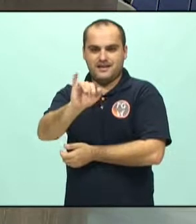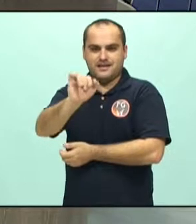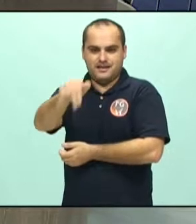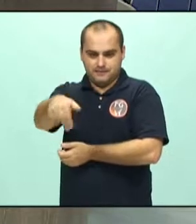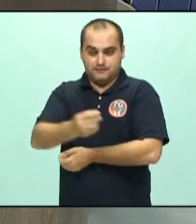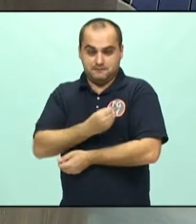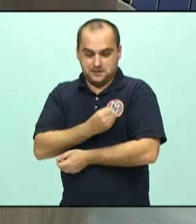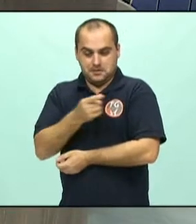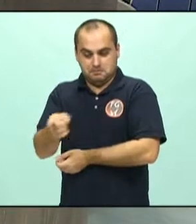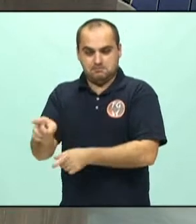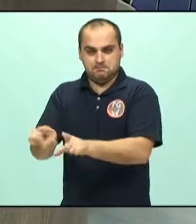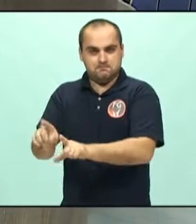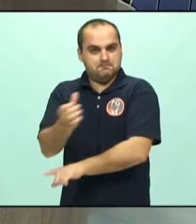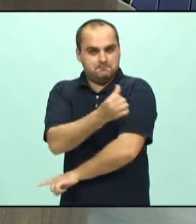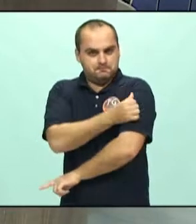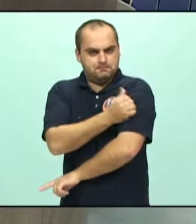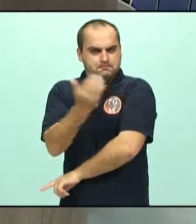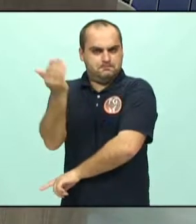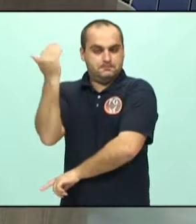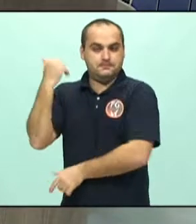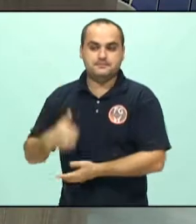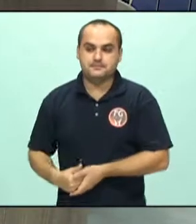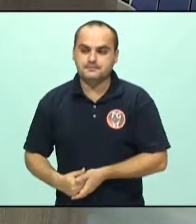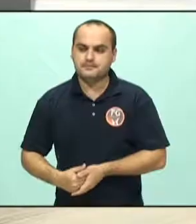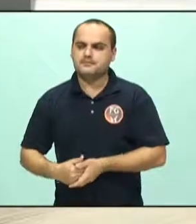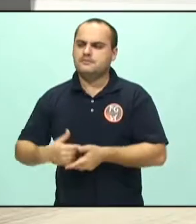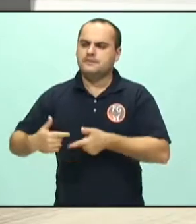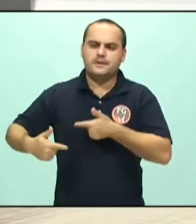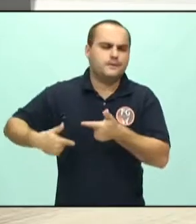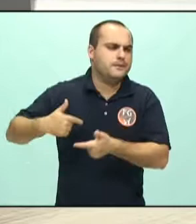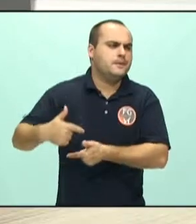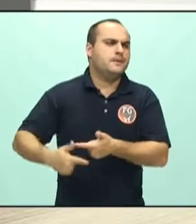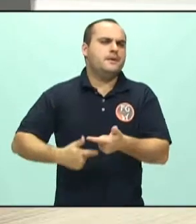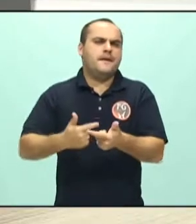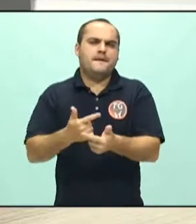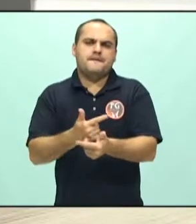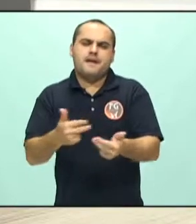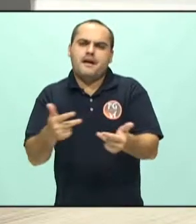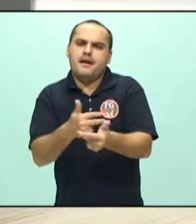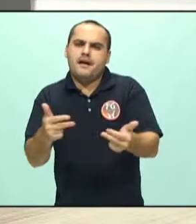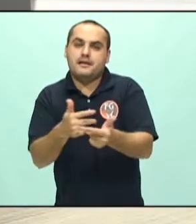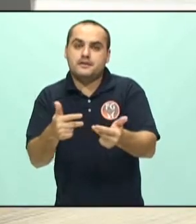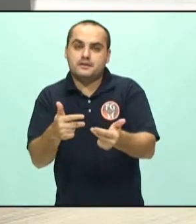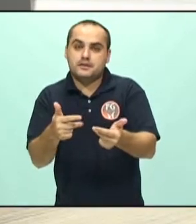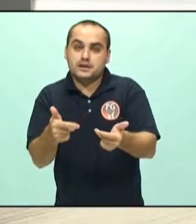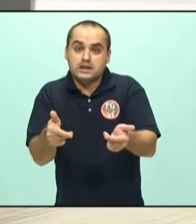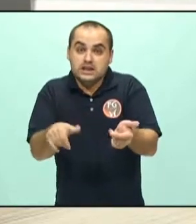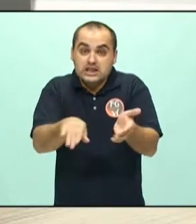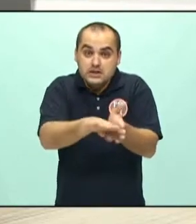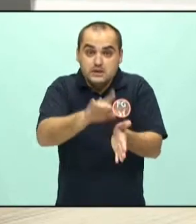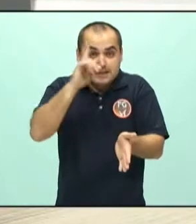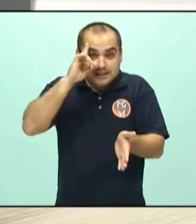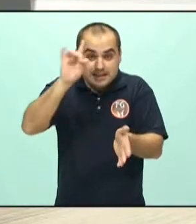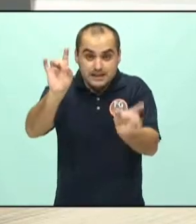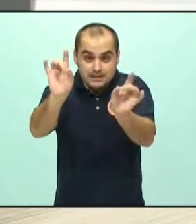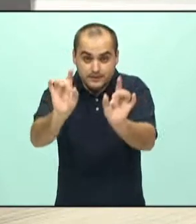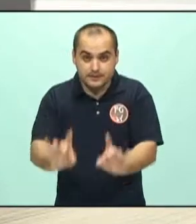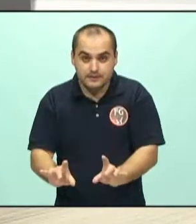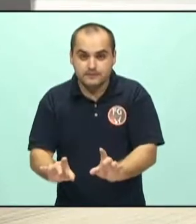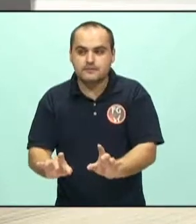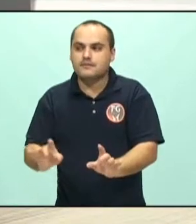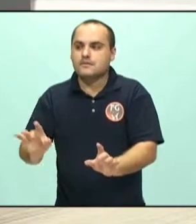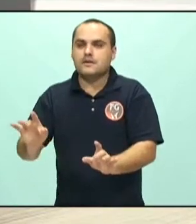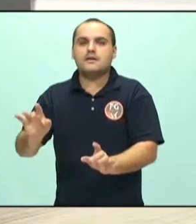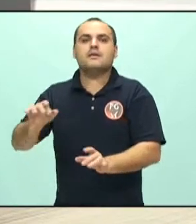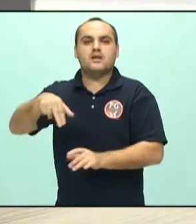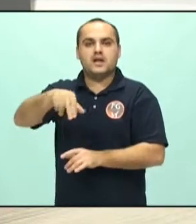Então, eles fizeram vários trabalhos sobre a obra e quando chegou no dia do seminário, tivemos a palestra do